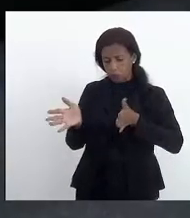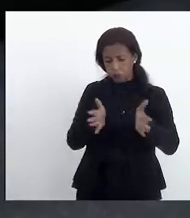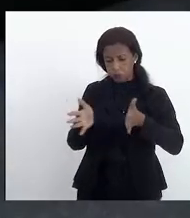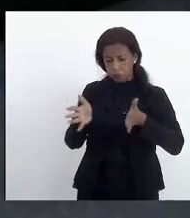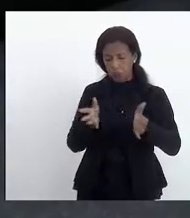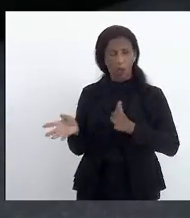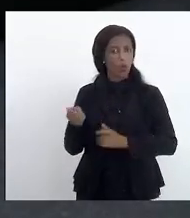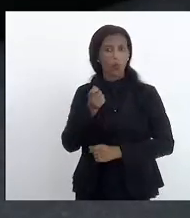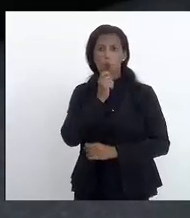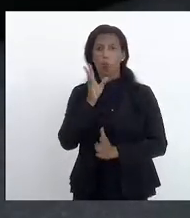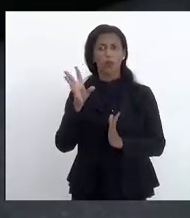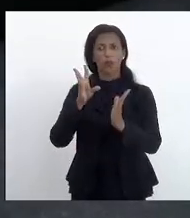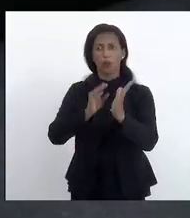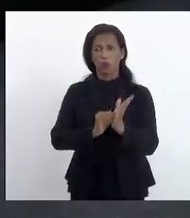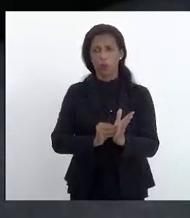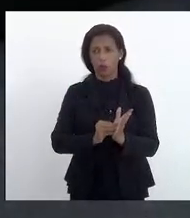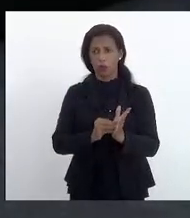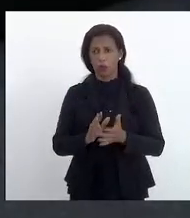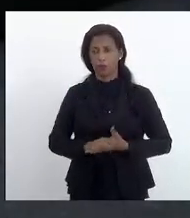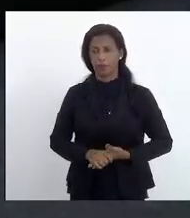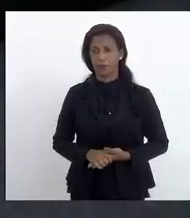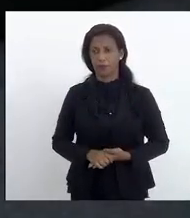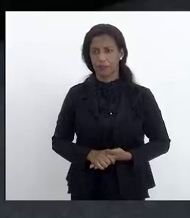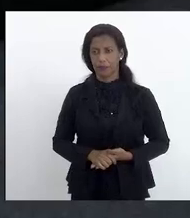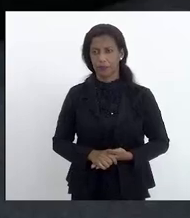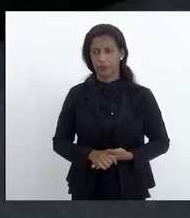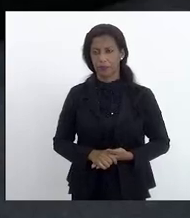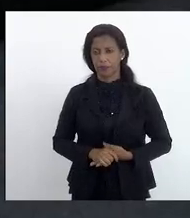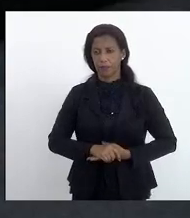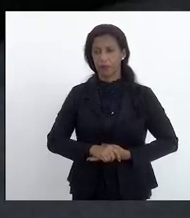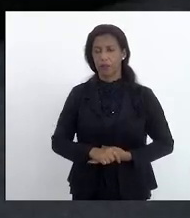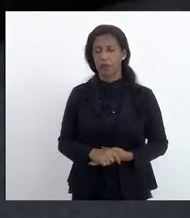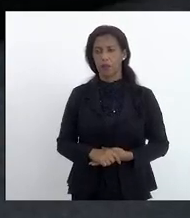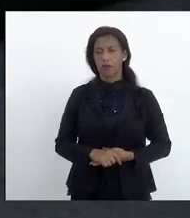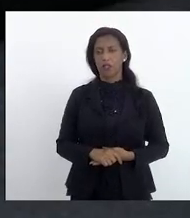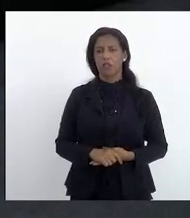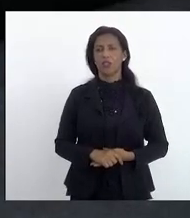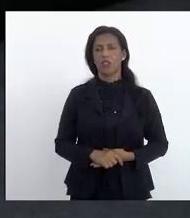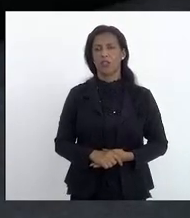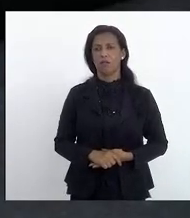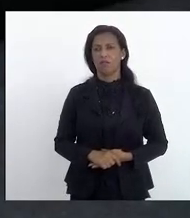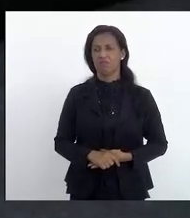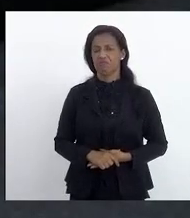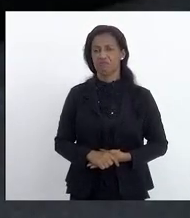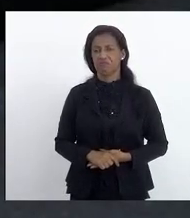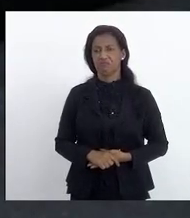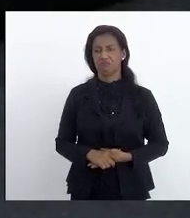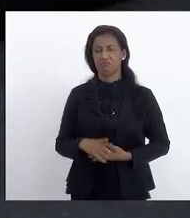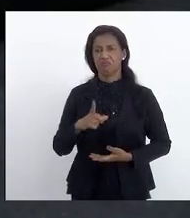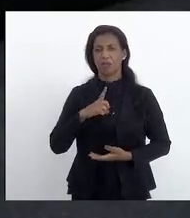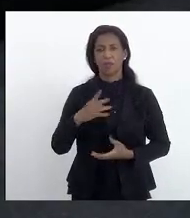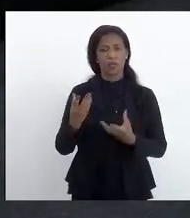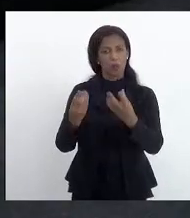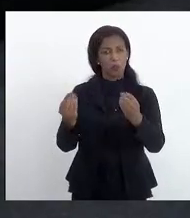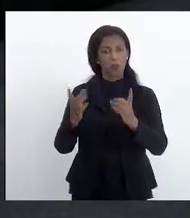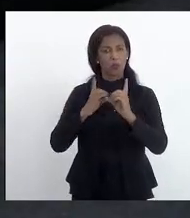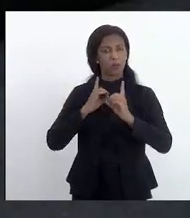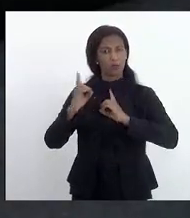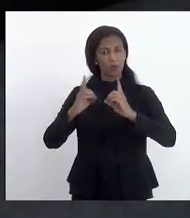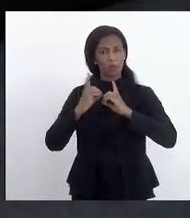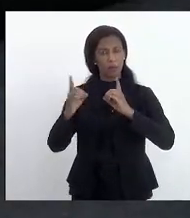estar incluído aqui. Isso só para dizer, presidente, que teremos muito debate